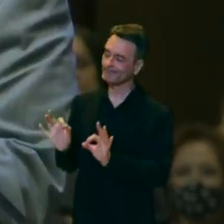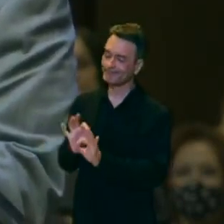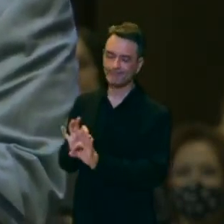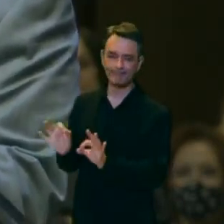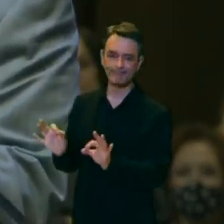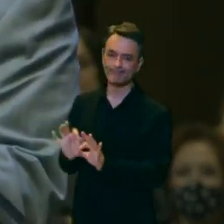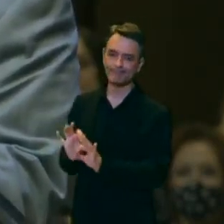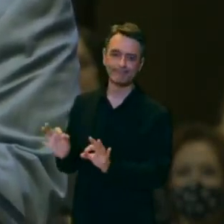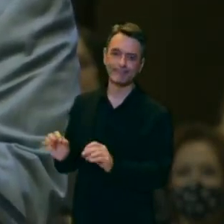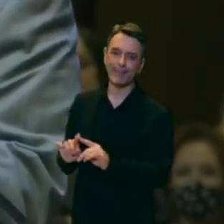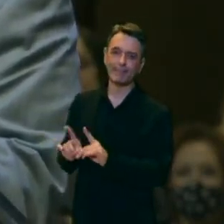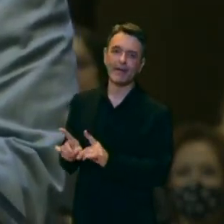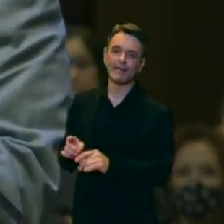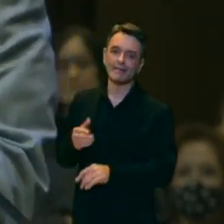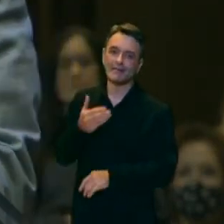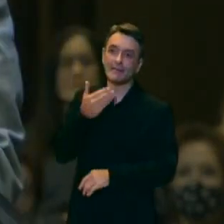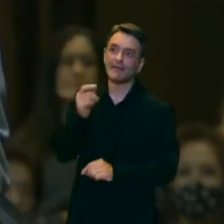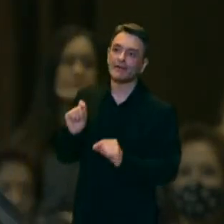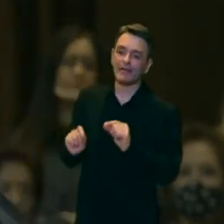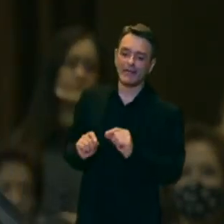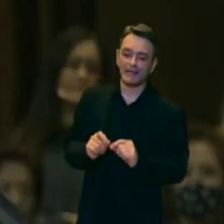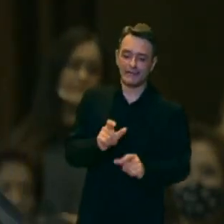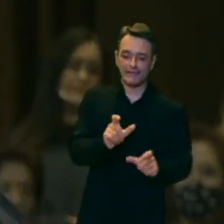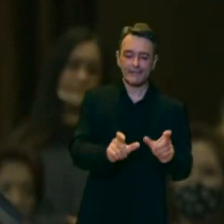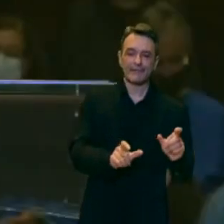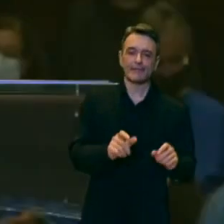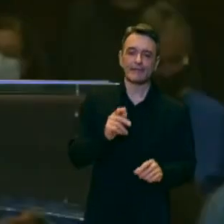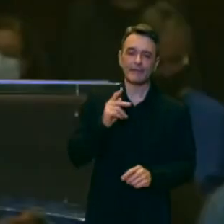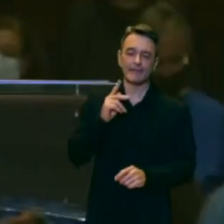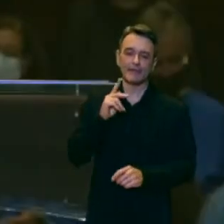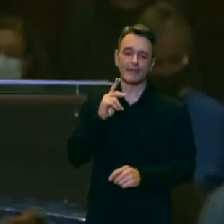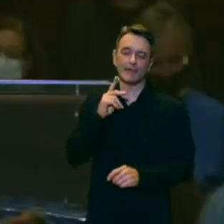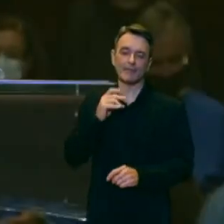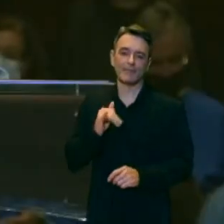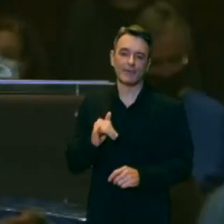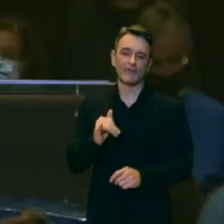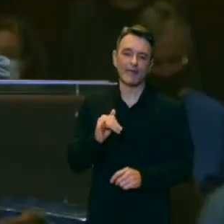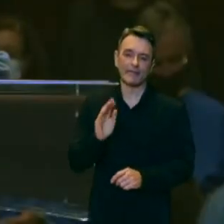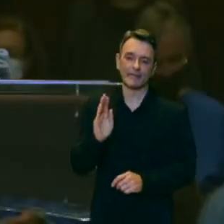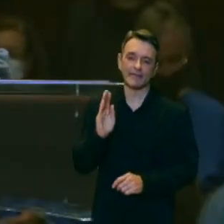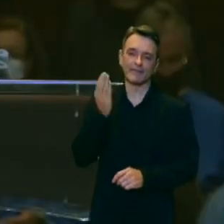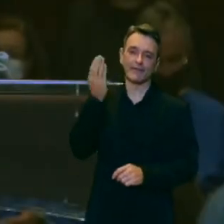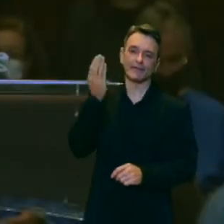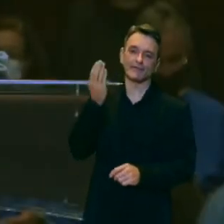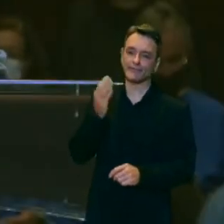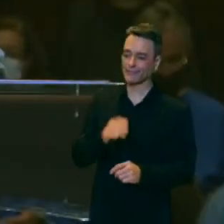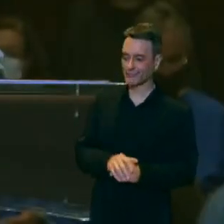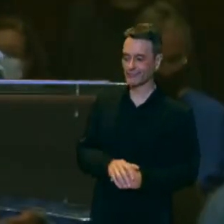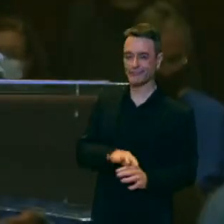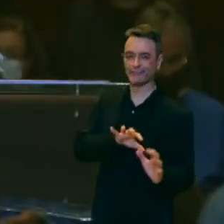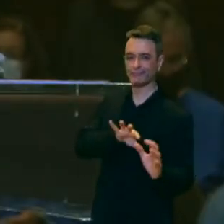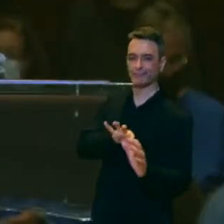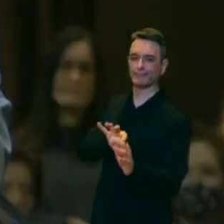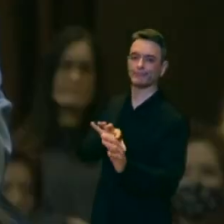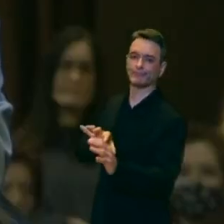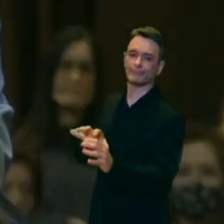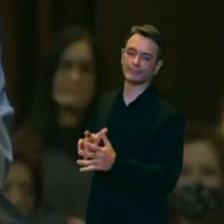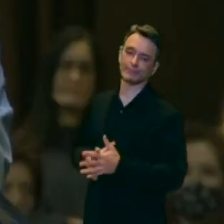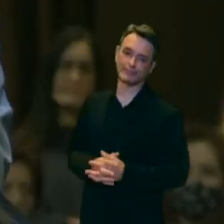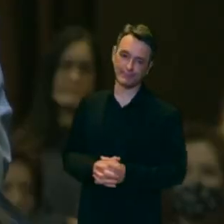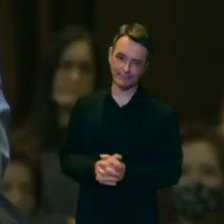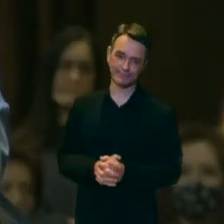ouvir mensagens que, parecendo espirituais, pareciam mais fáceis